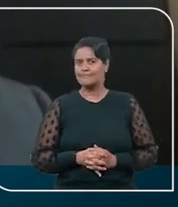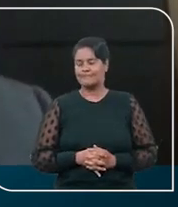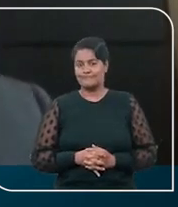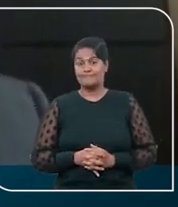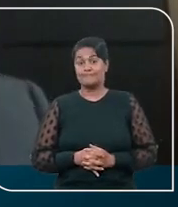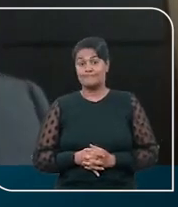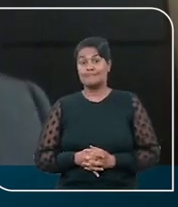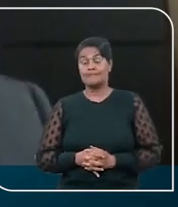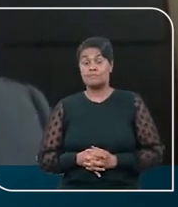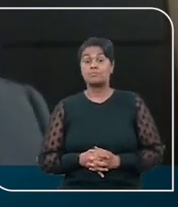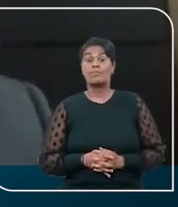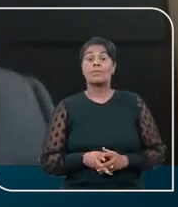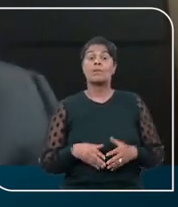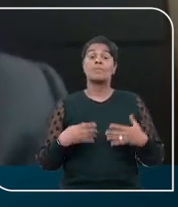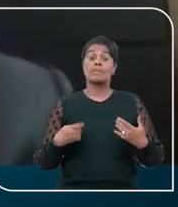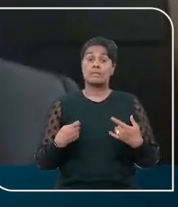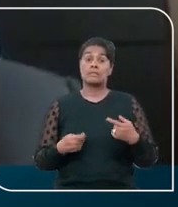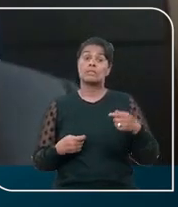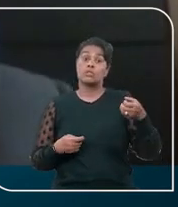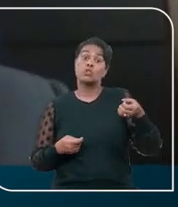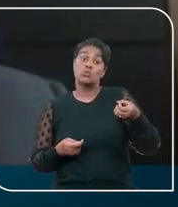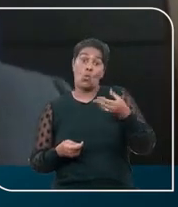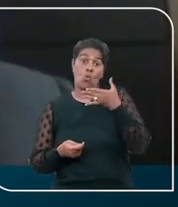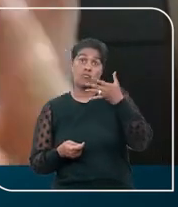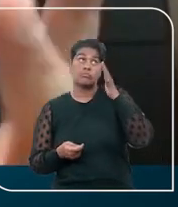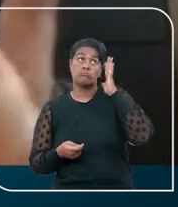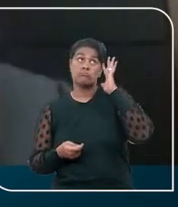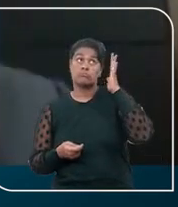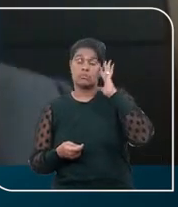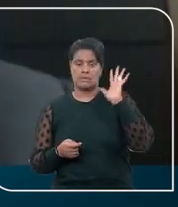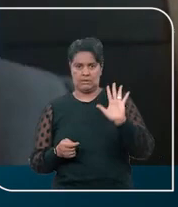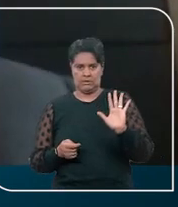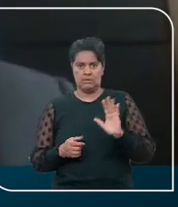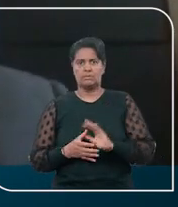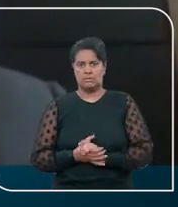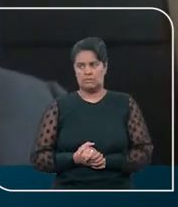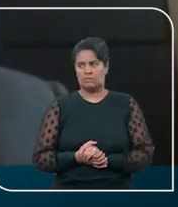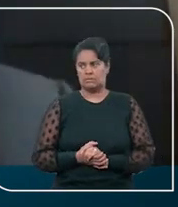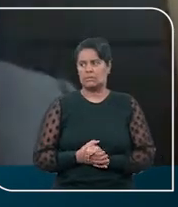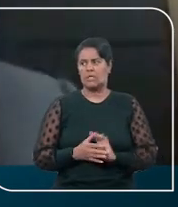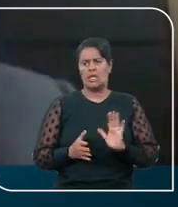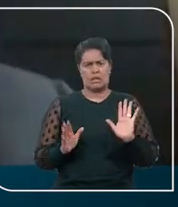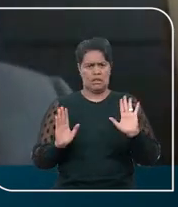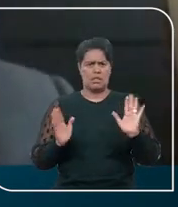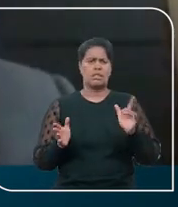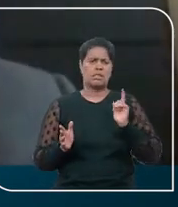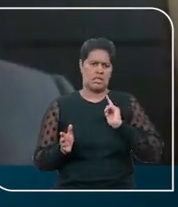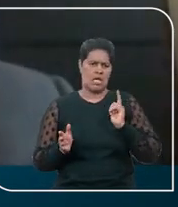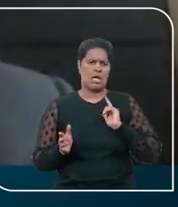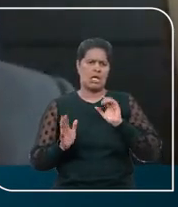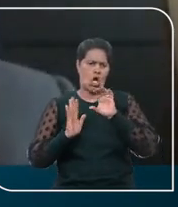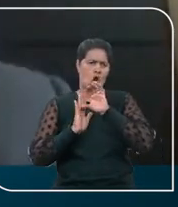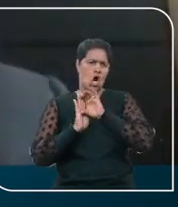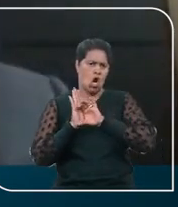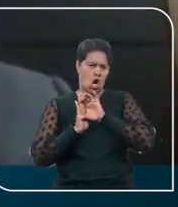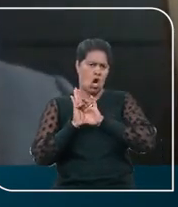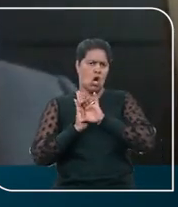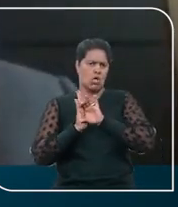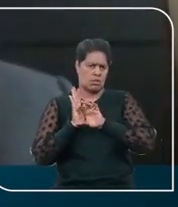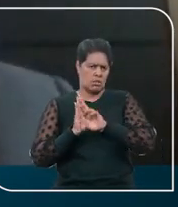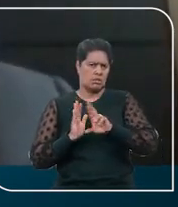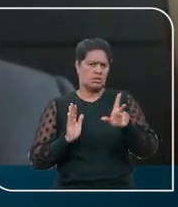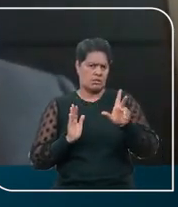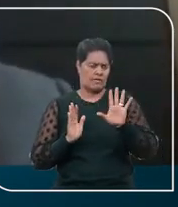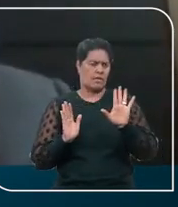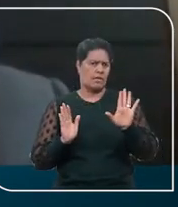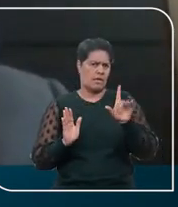Seria necessário um novo olhar. Hoje há um desenvolvimento de conceitos acerca, não vou nem dizer da personificação,